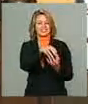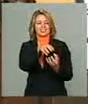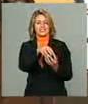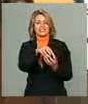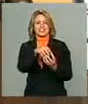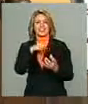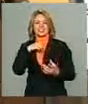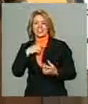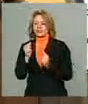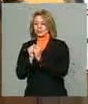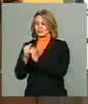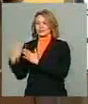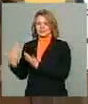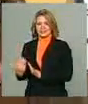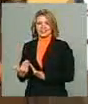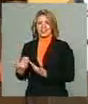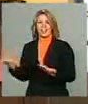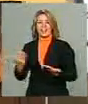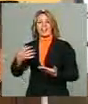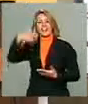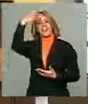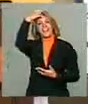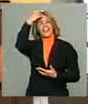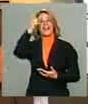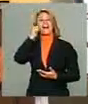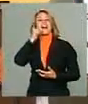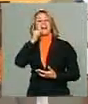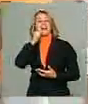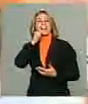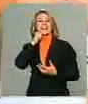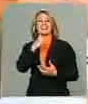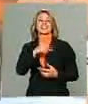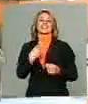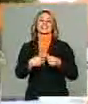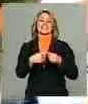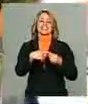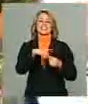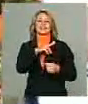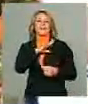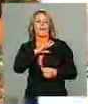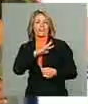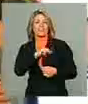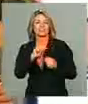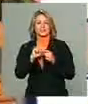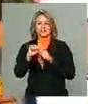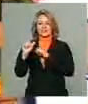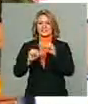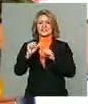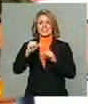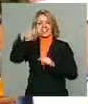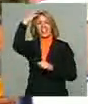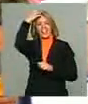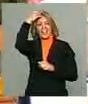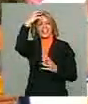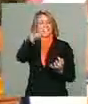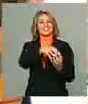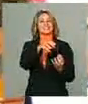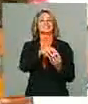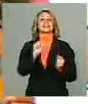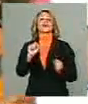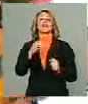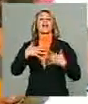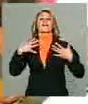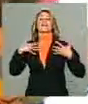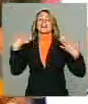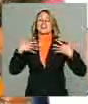Eis aqui do meu lado a rainha da cidade do Cruzeiro o que me fez virar rainha da terceira idade é a minha